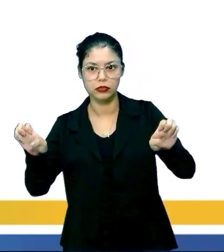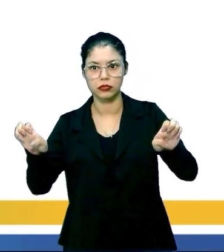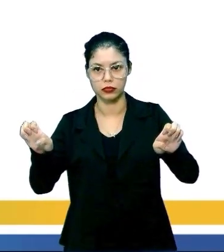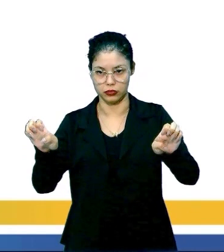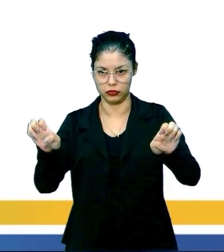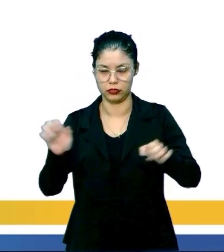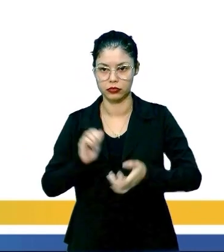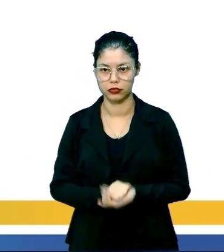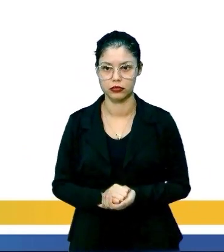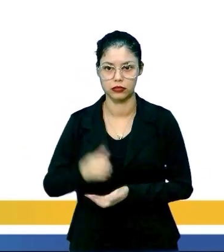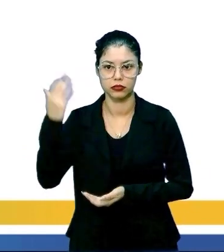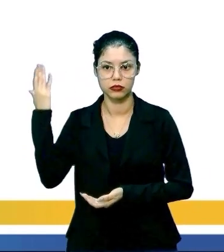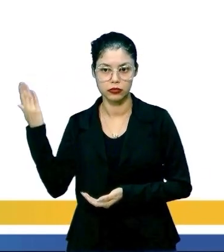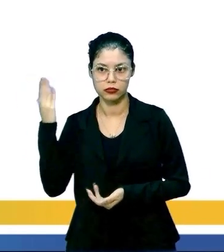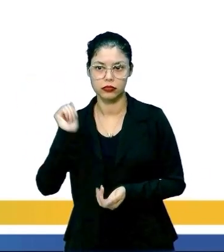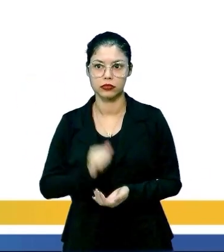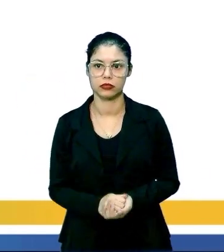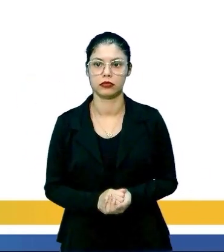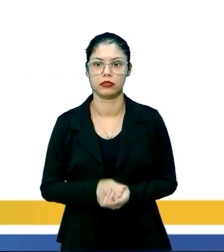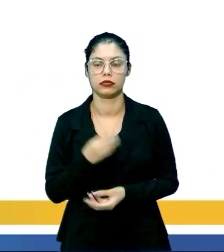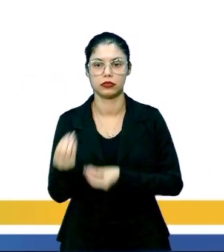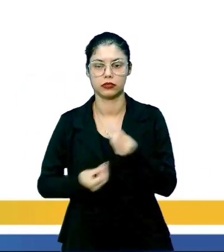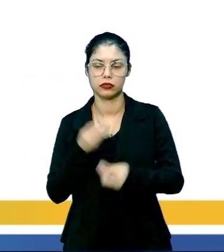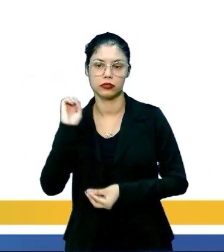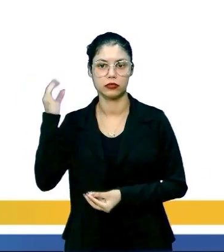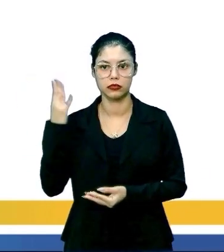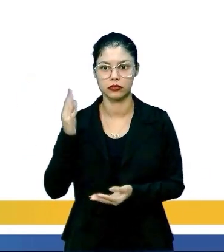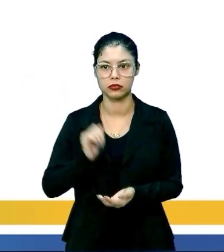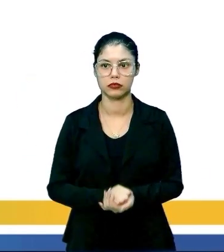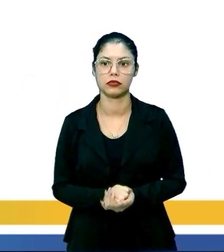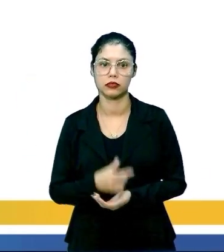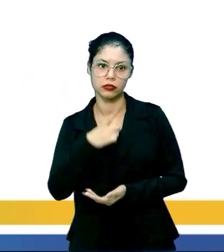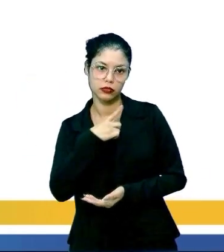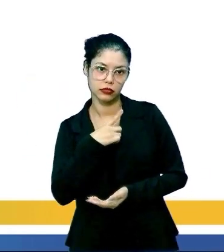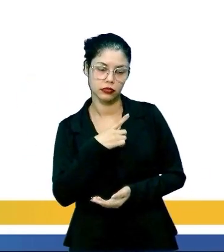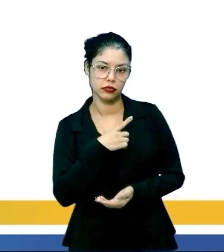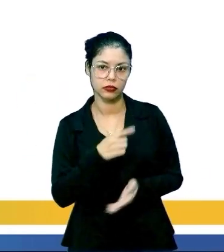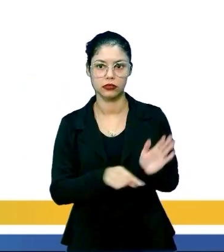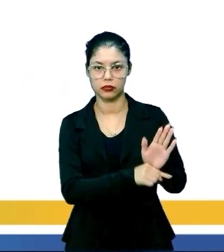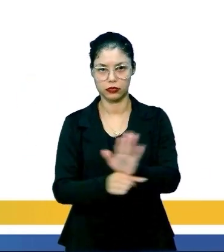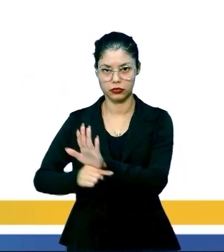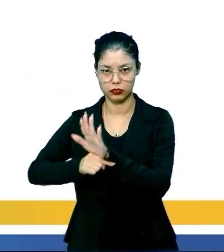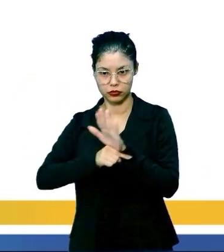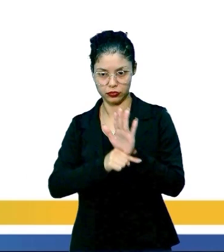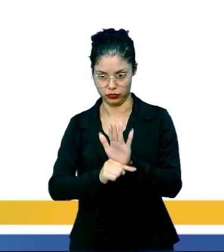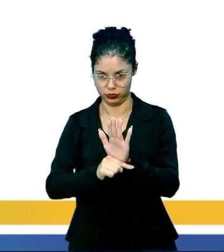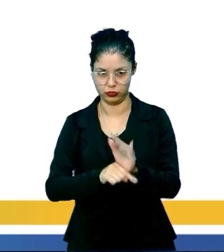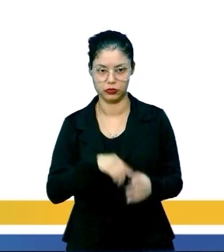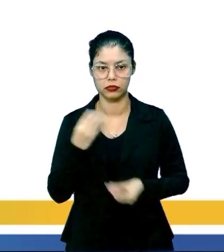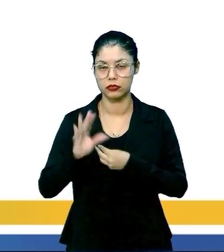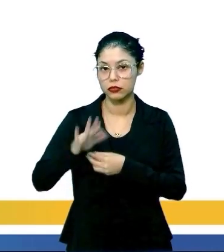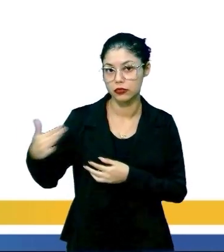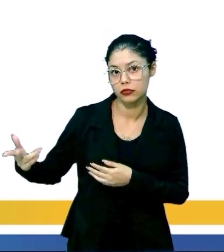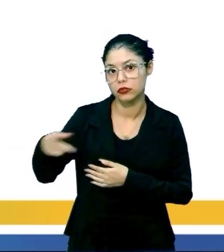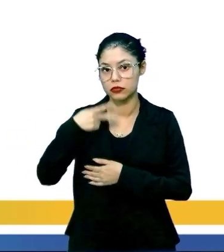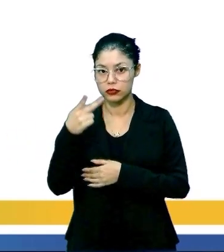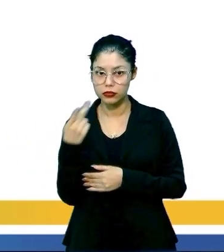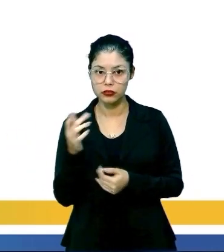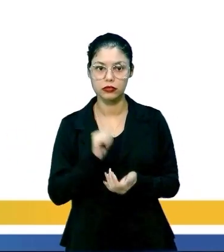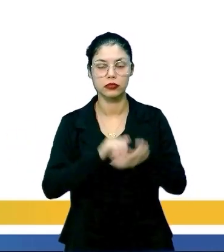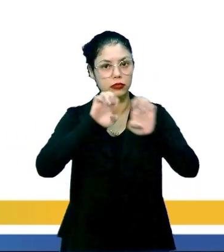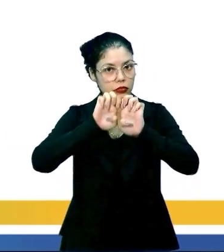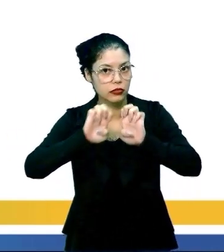digite a equação aqui, nesse caso aí, eu botei para você mostrar. Quando eu falo